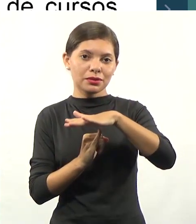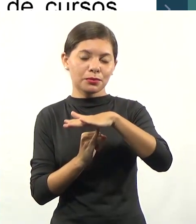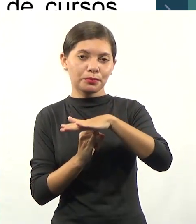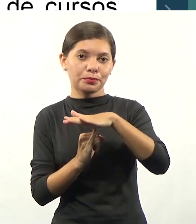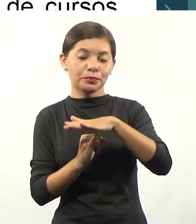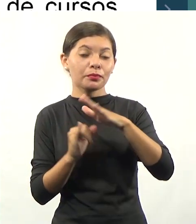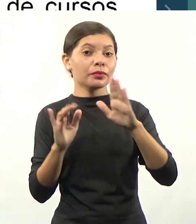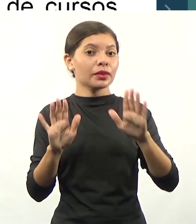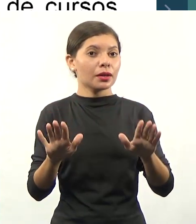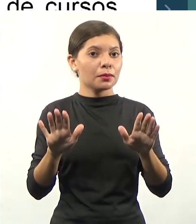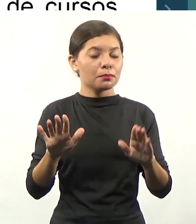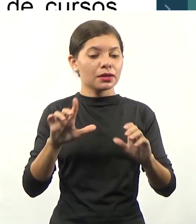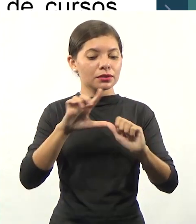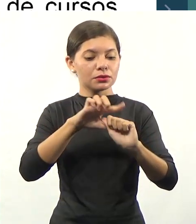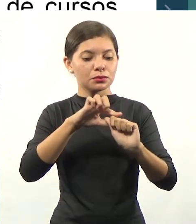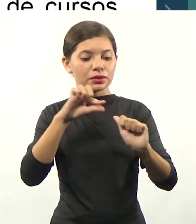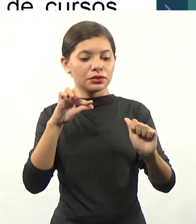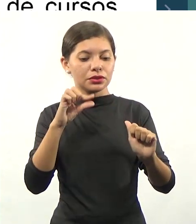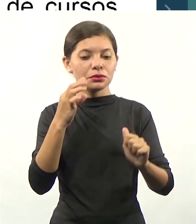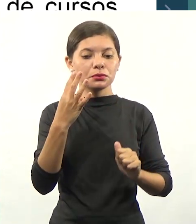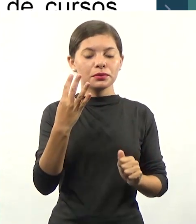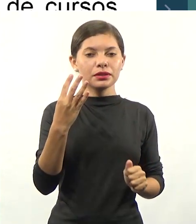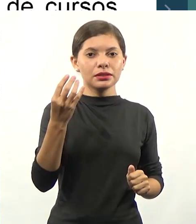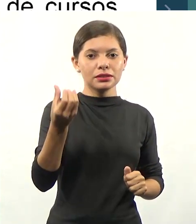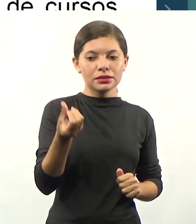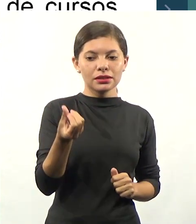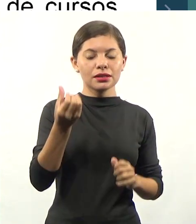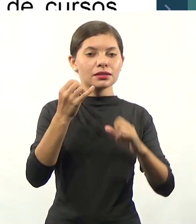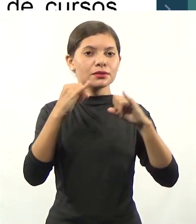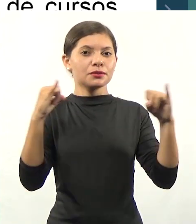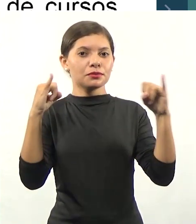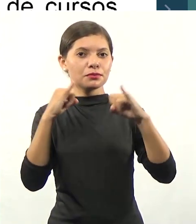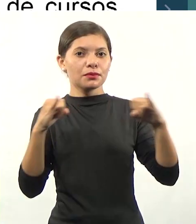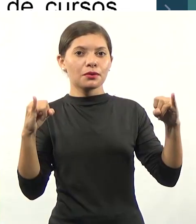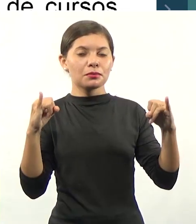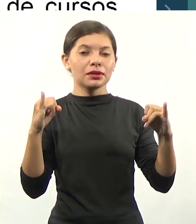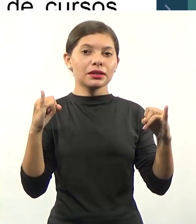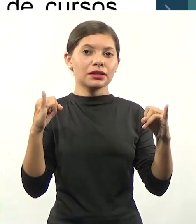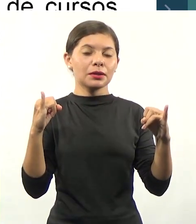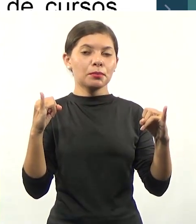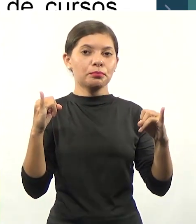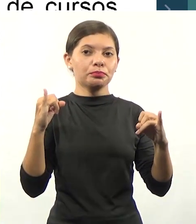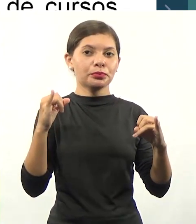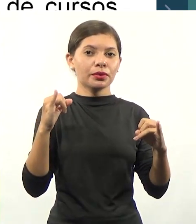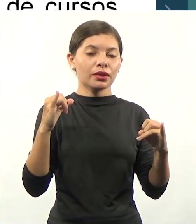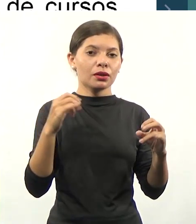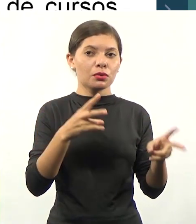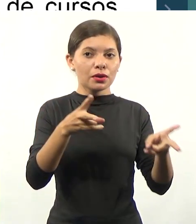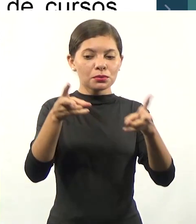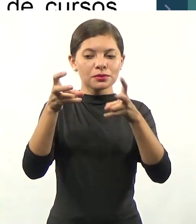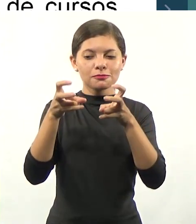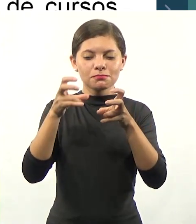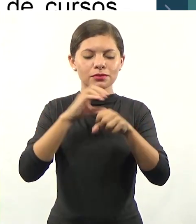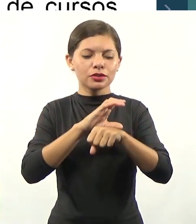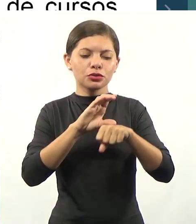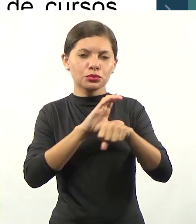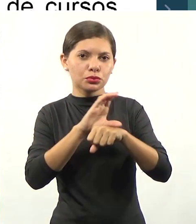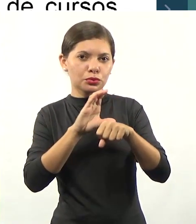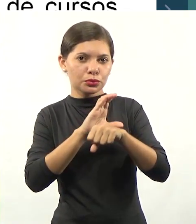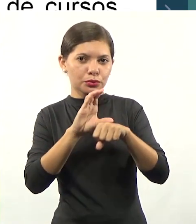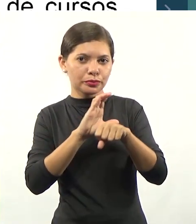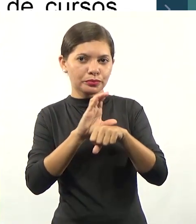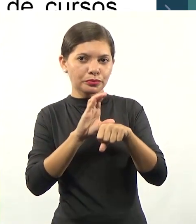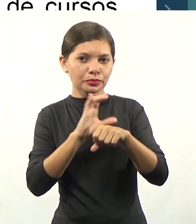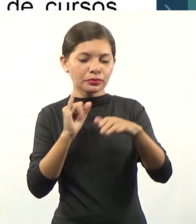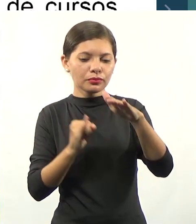isso, o artigo 46 informa que a autorização e o reconhecimento de cursos, bem como o credenciamento